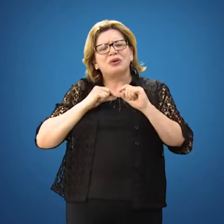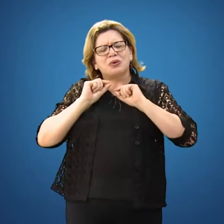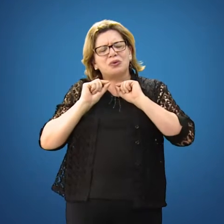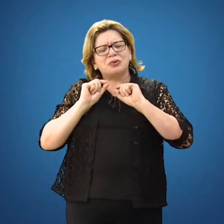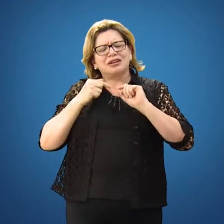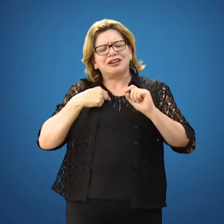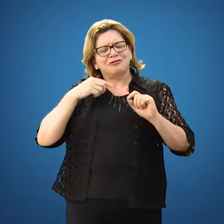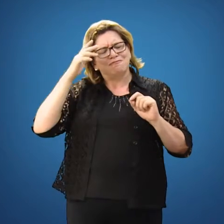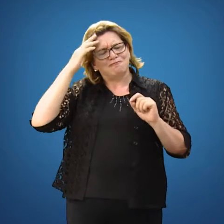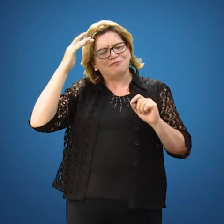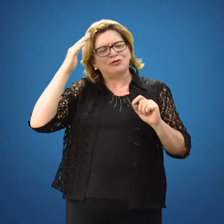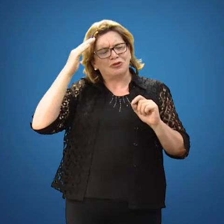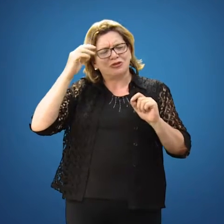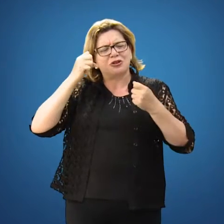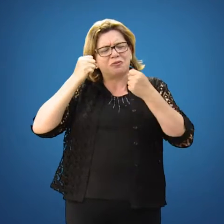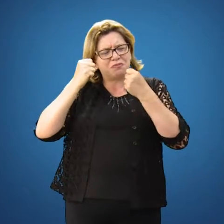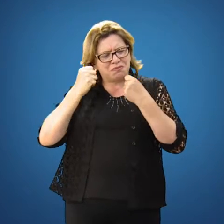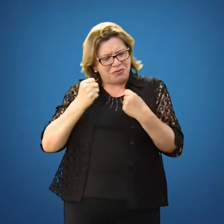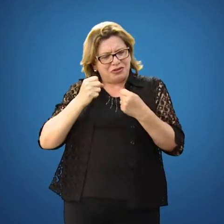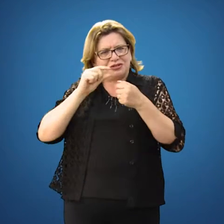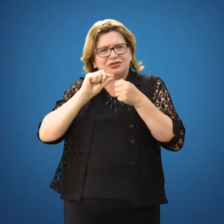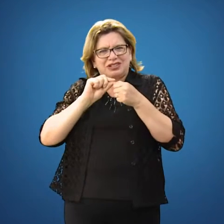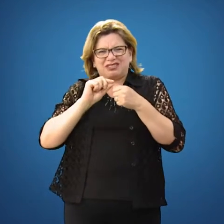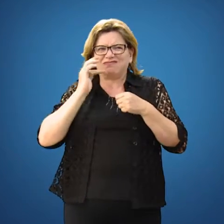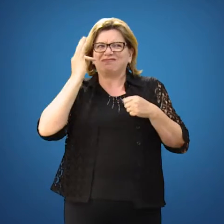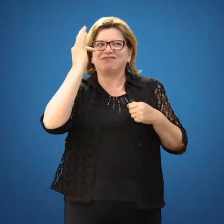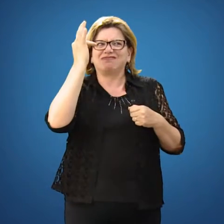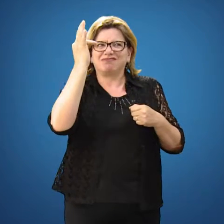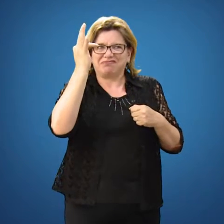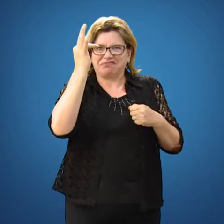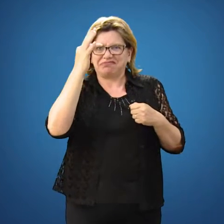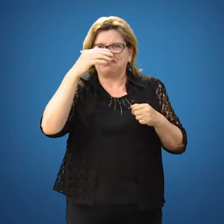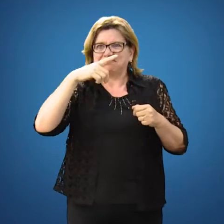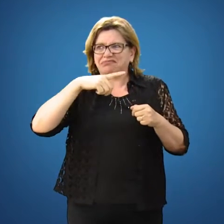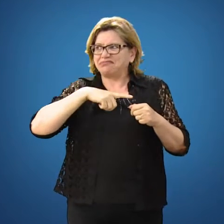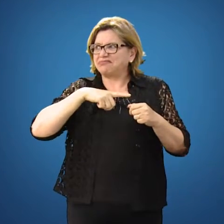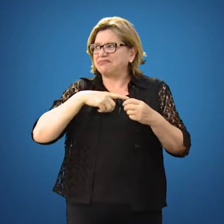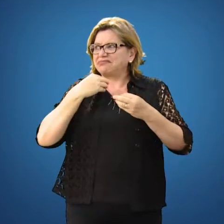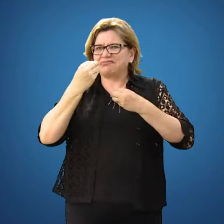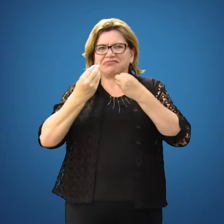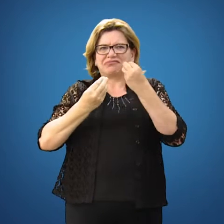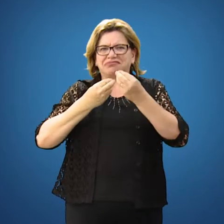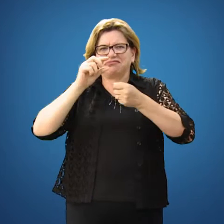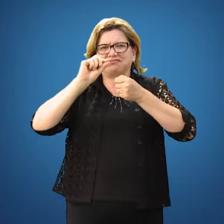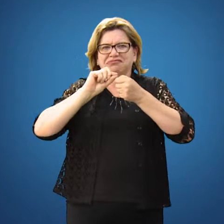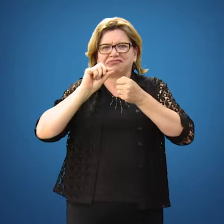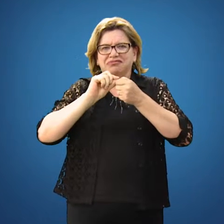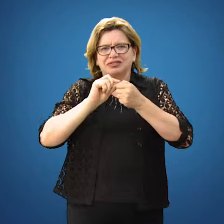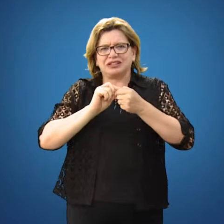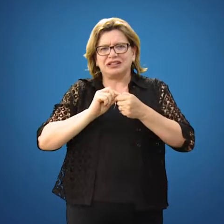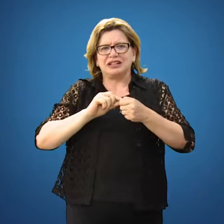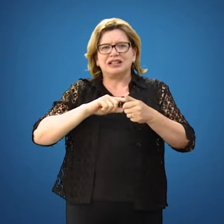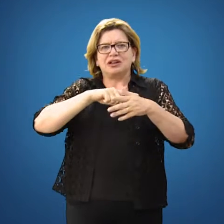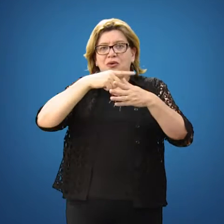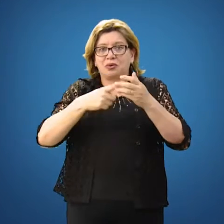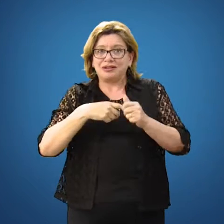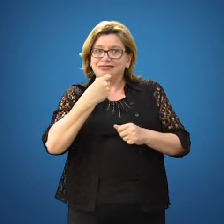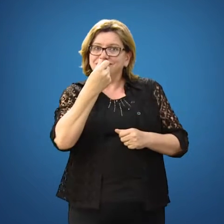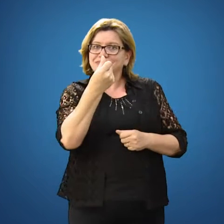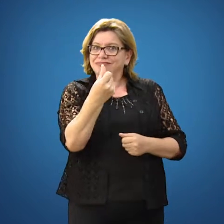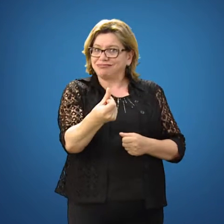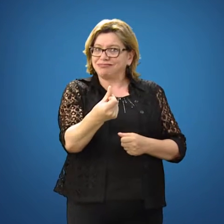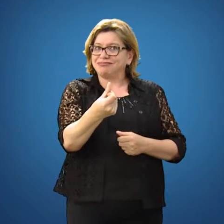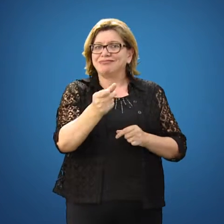que eu estou sonhando, eu vou ter potencialidade, vou ter capacidade de efetivar? A etapa sexta, na